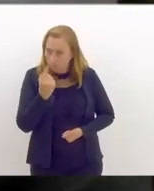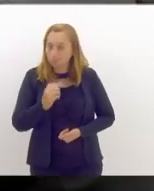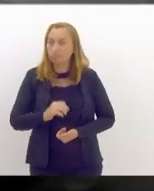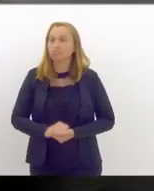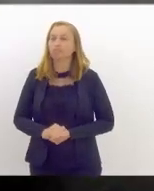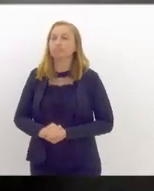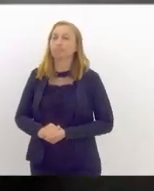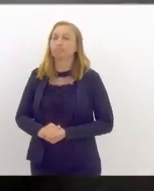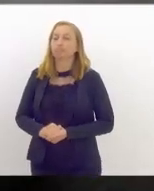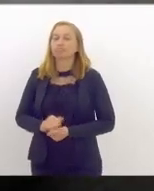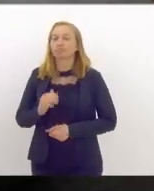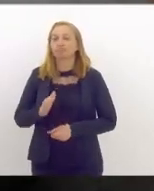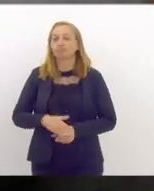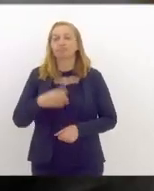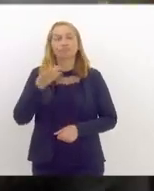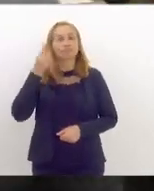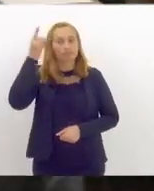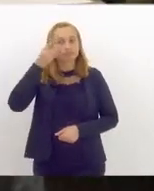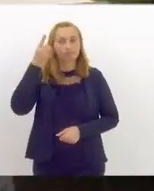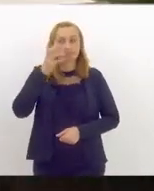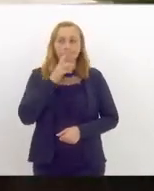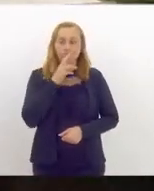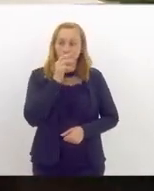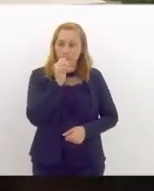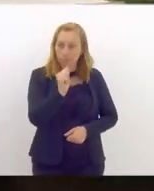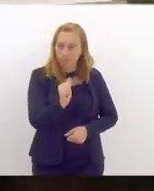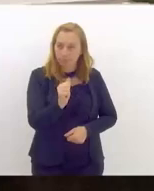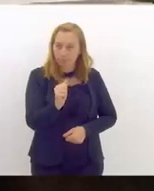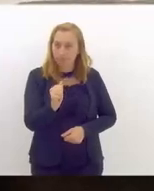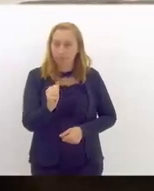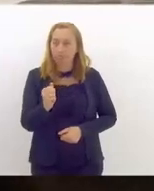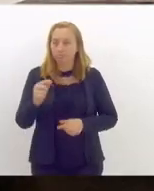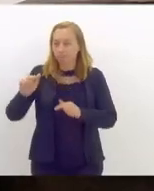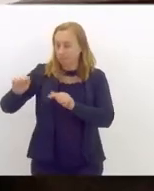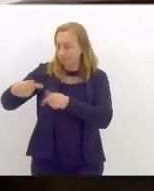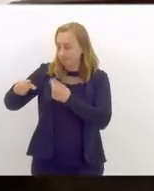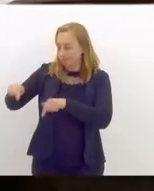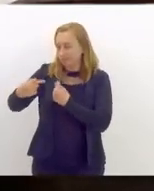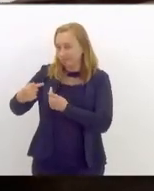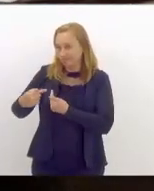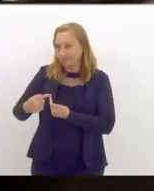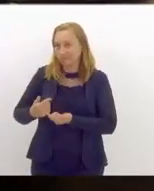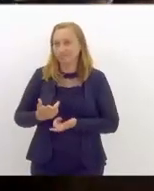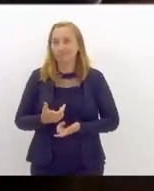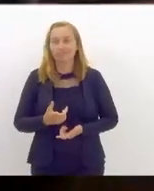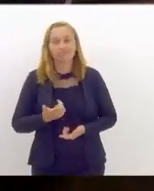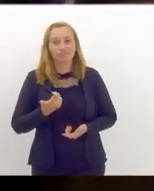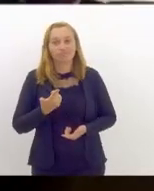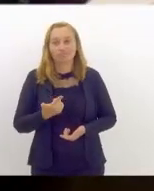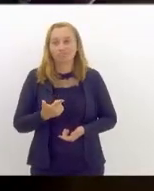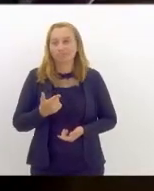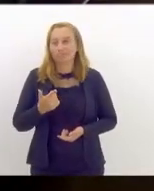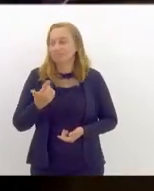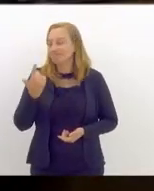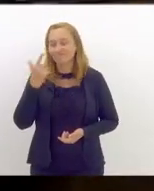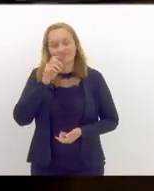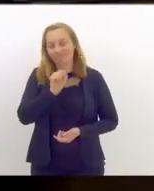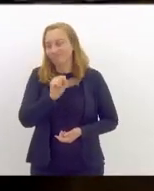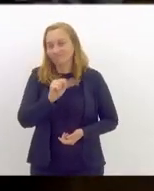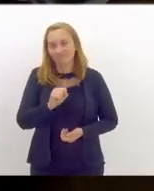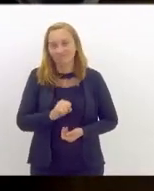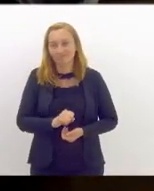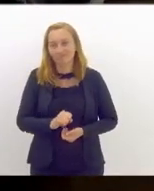um que por mais que o deputado Rodrigo Amorim tente me provocar ele não não irá conseguir